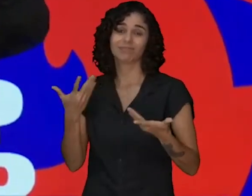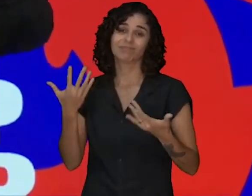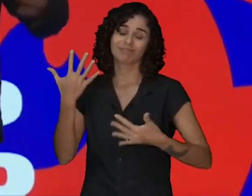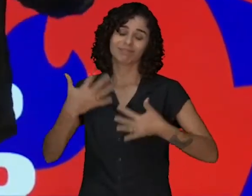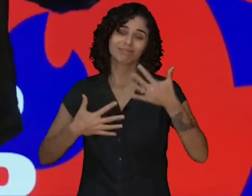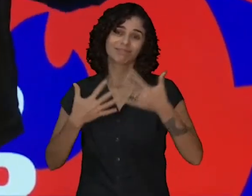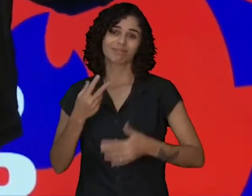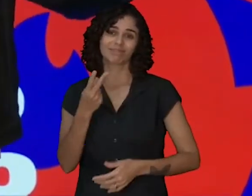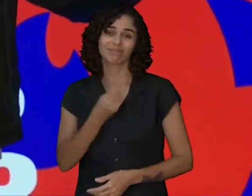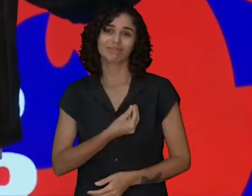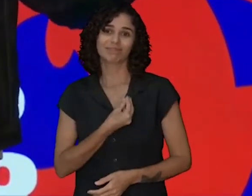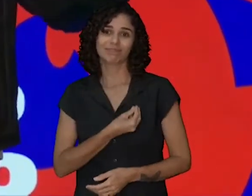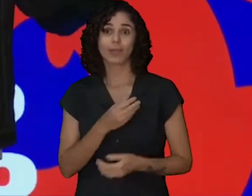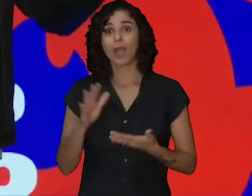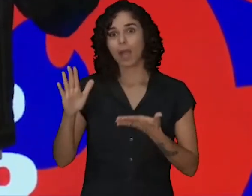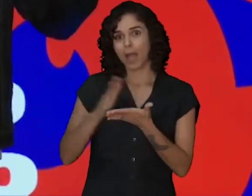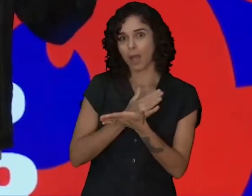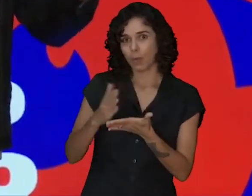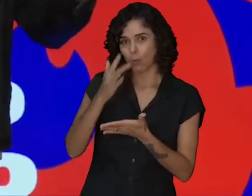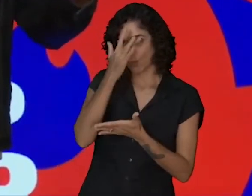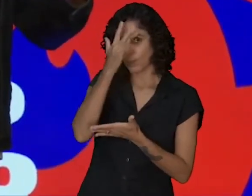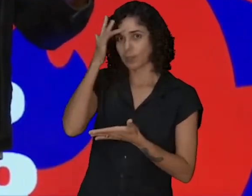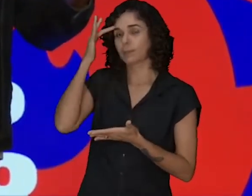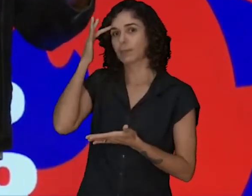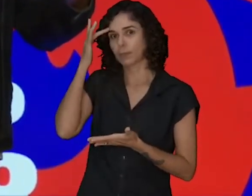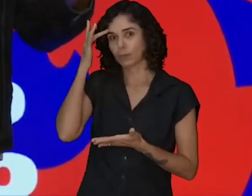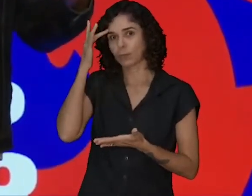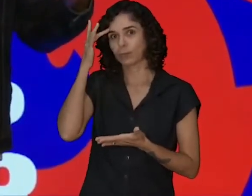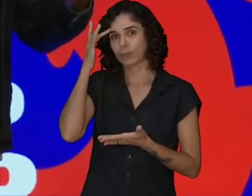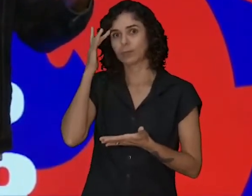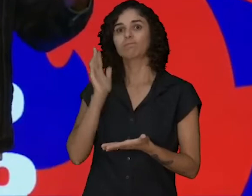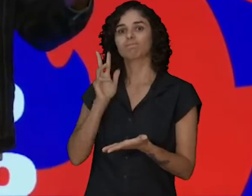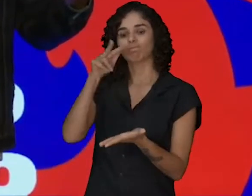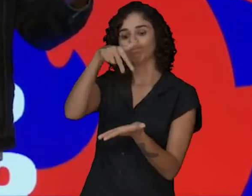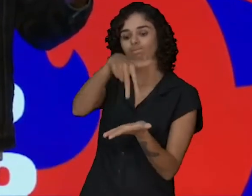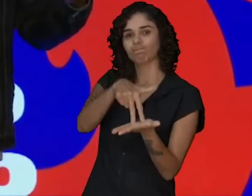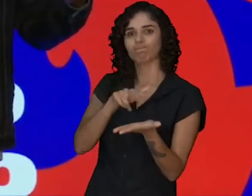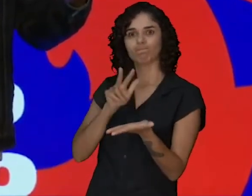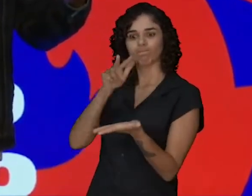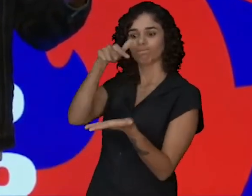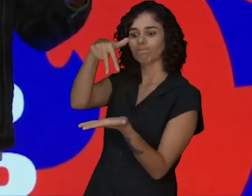E alguns de vocês que se posicionaram aqui,